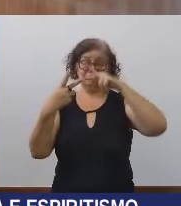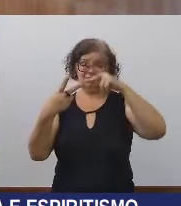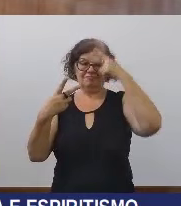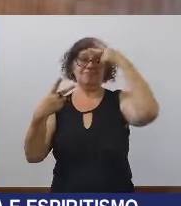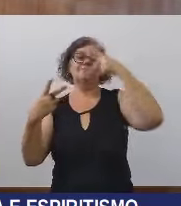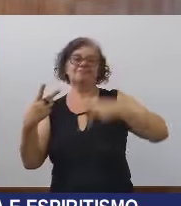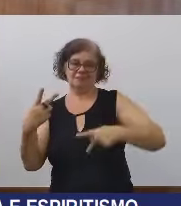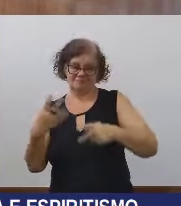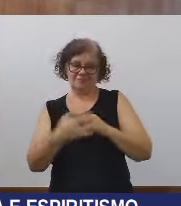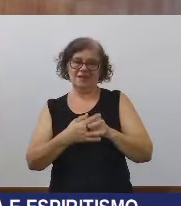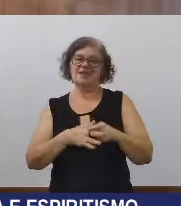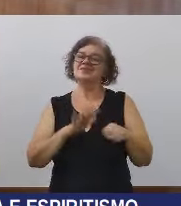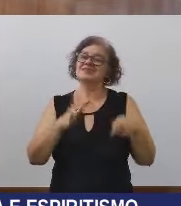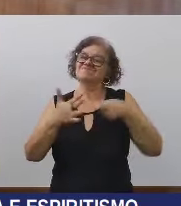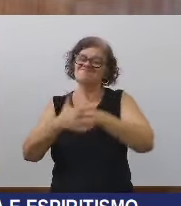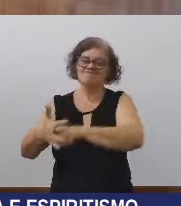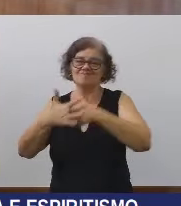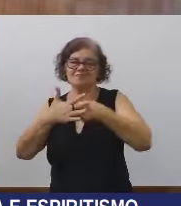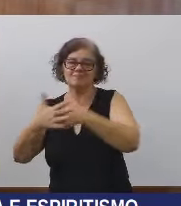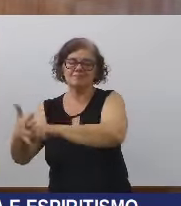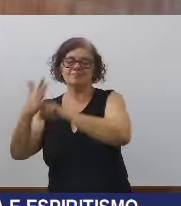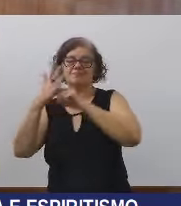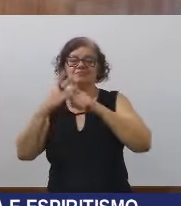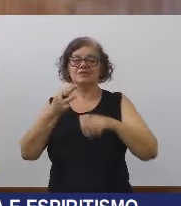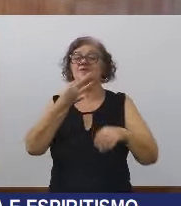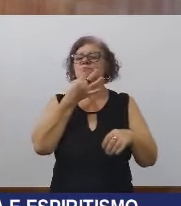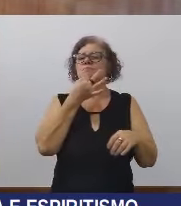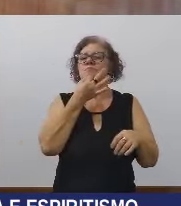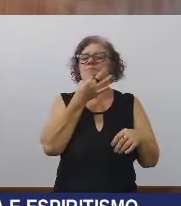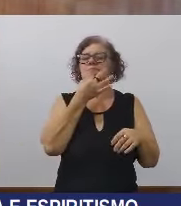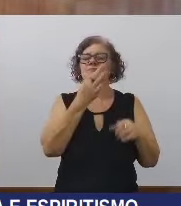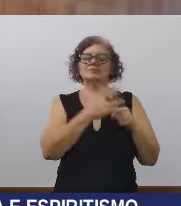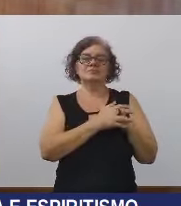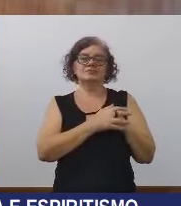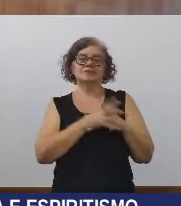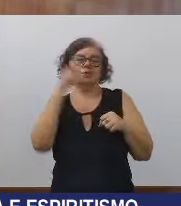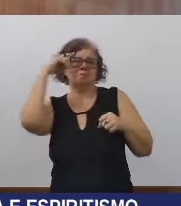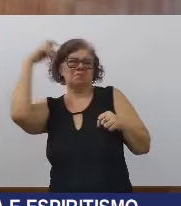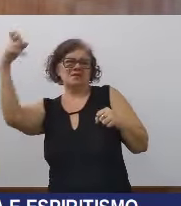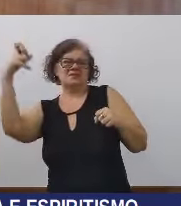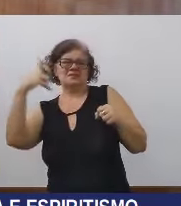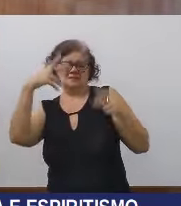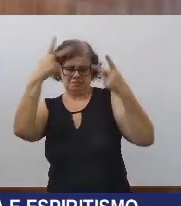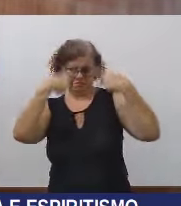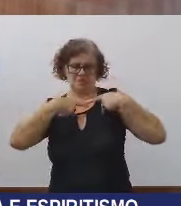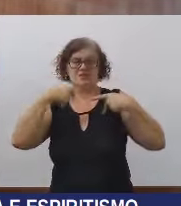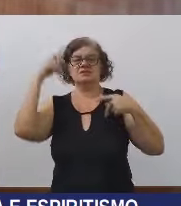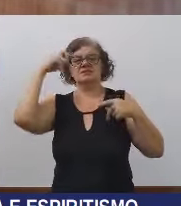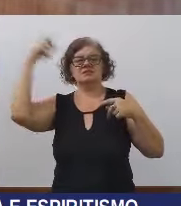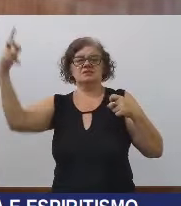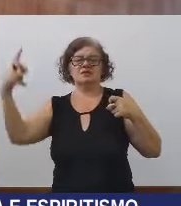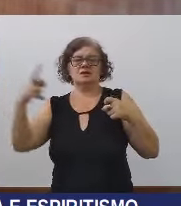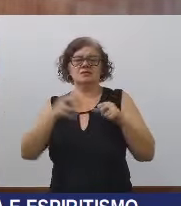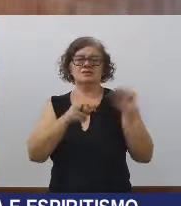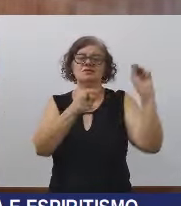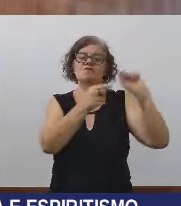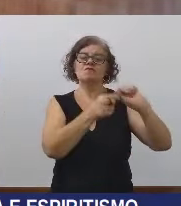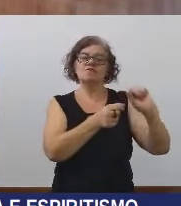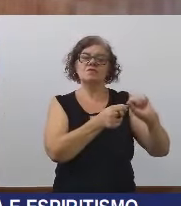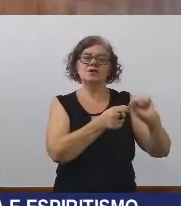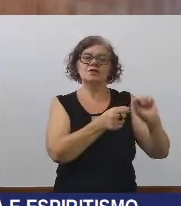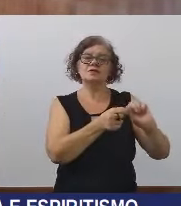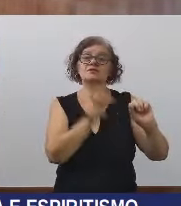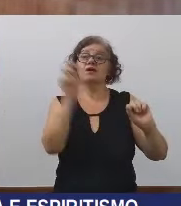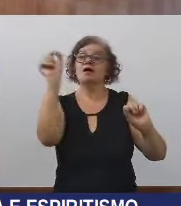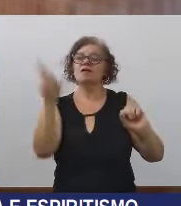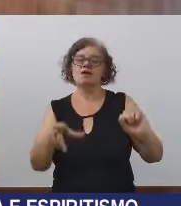E a questão de tentarmos fazer prevalecer nossas opiniões, nossas ideias, fazem com